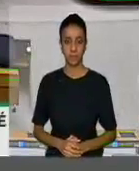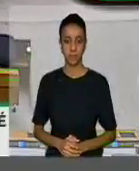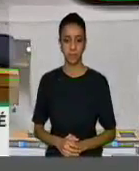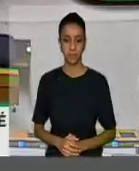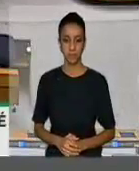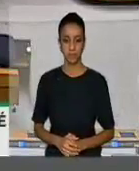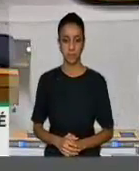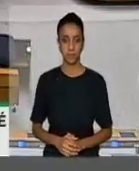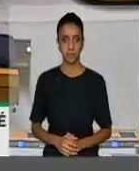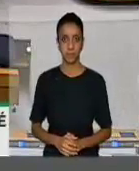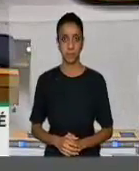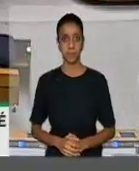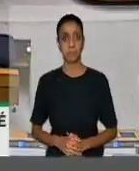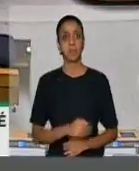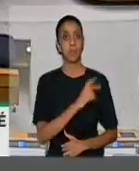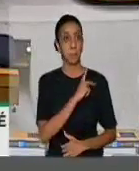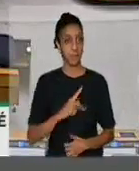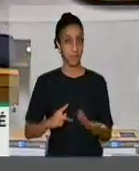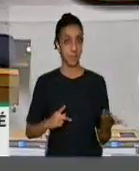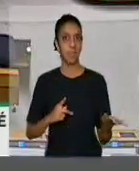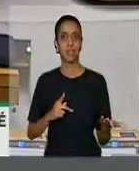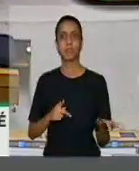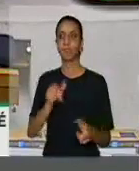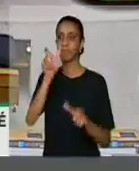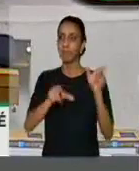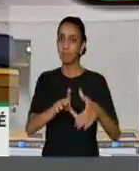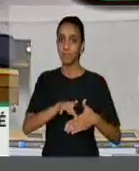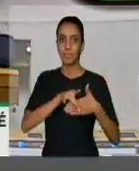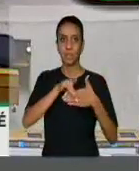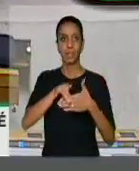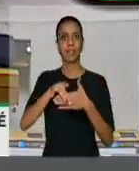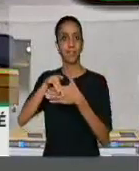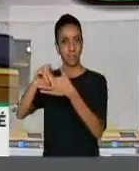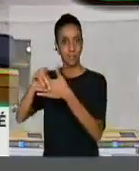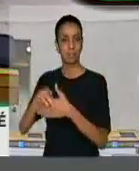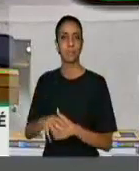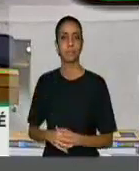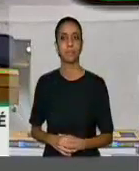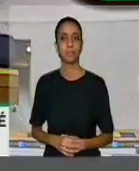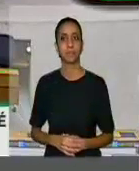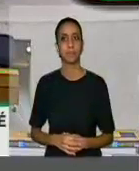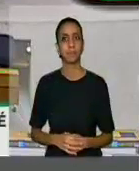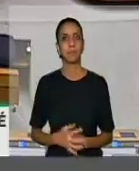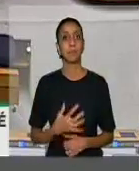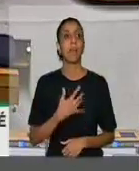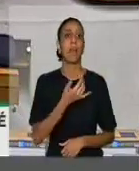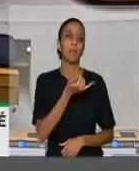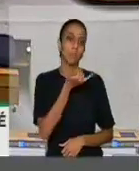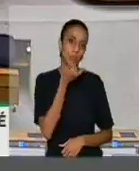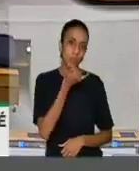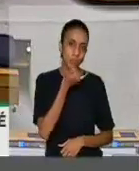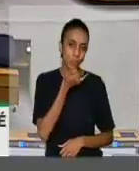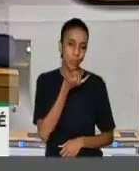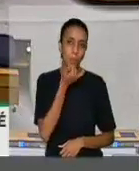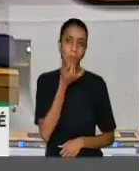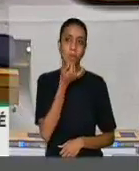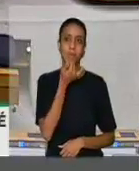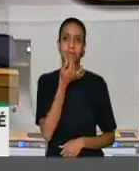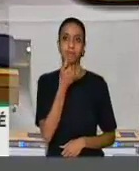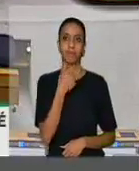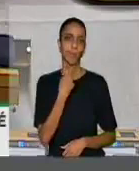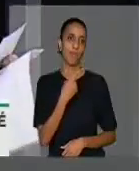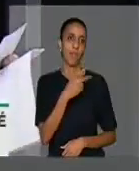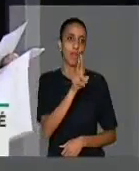Presidente Joaquim Passarinho, demais autoridades, que eu aqui peço desculpas para não